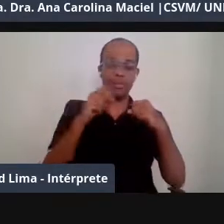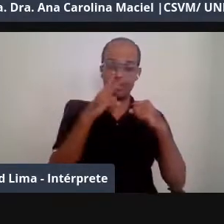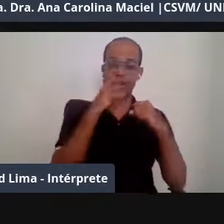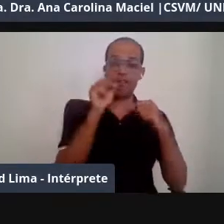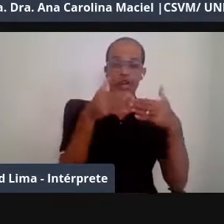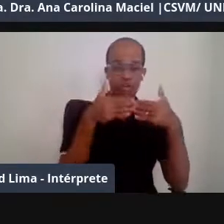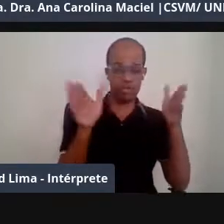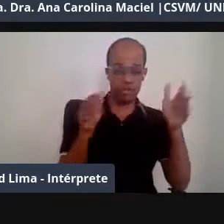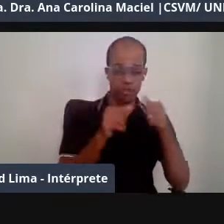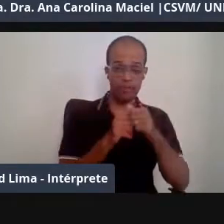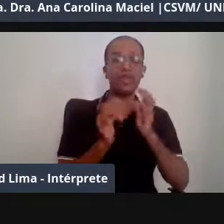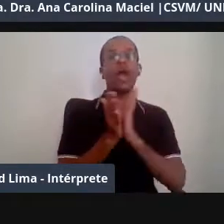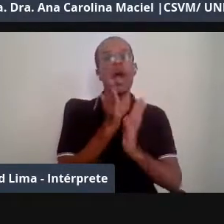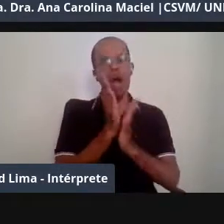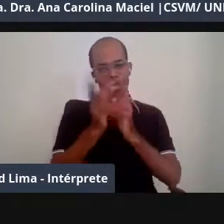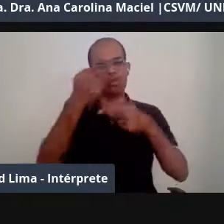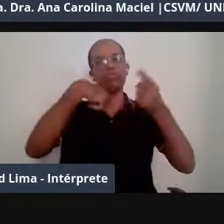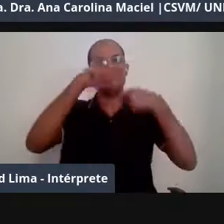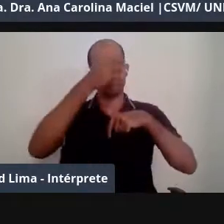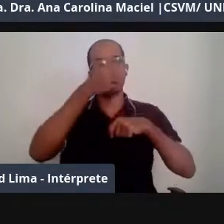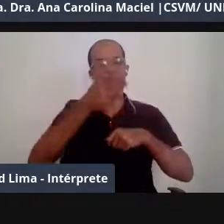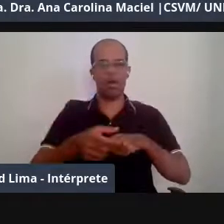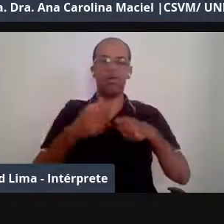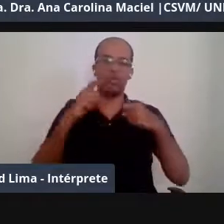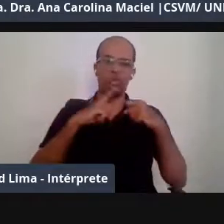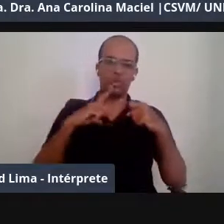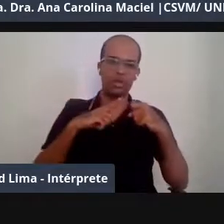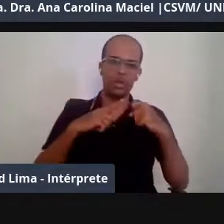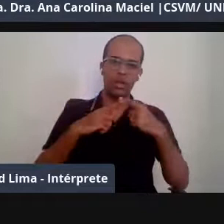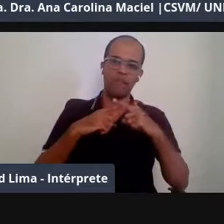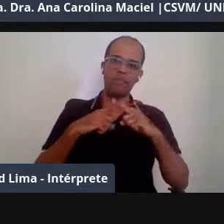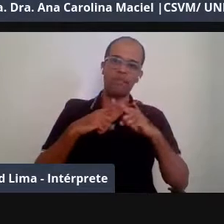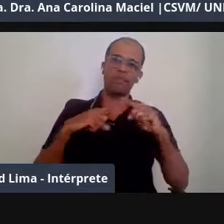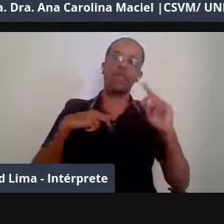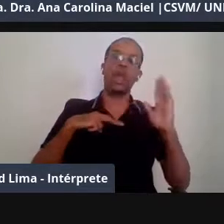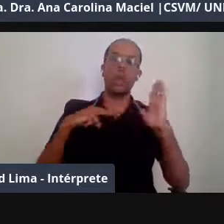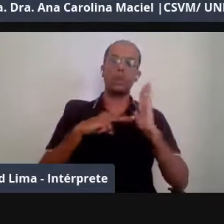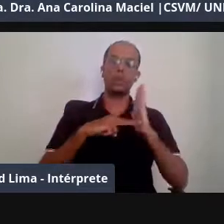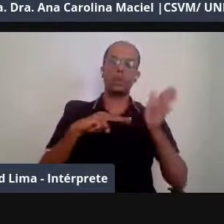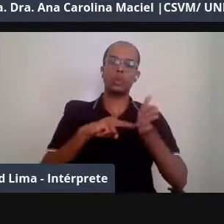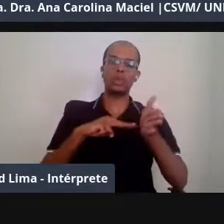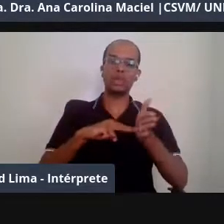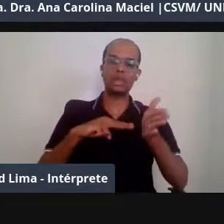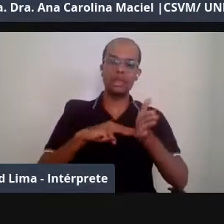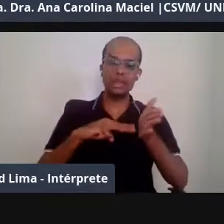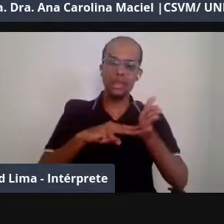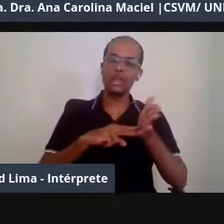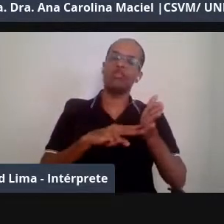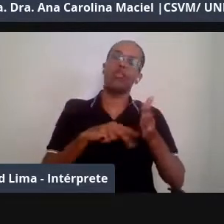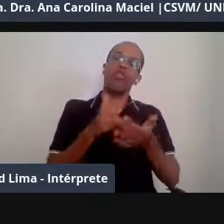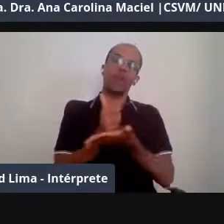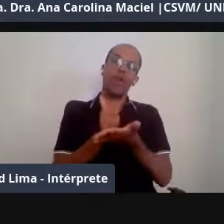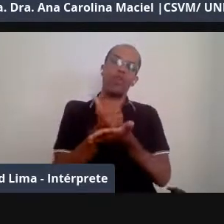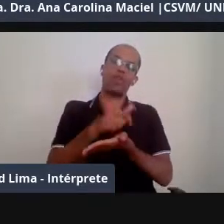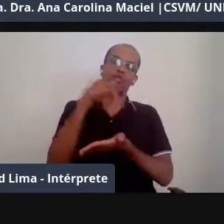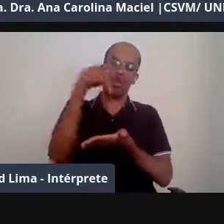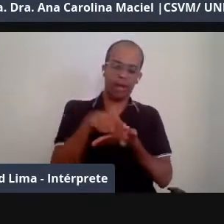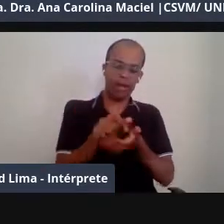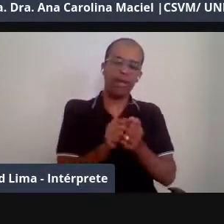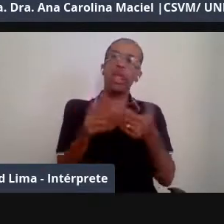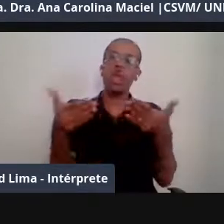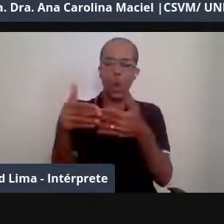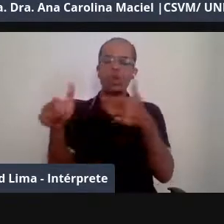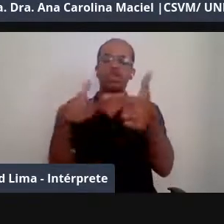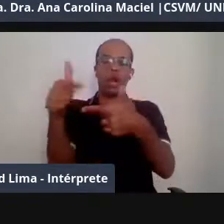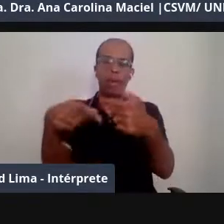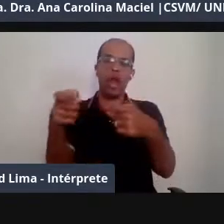alguns casos de sucesso. Então, o Círio, farmacêutico aqui do Rio de Janeiro, que conseguiu revalidar e hoje trabalha para Médicos Sem Fronteiras,